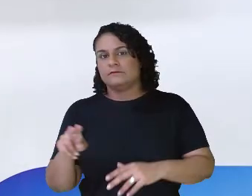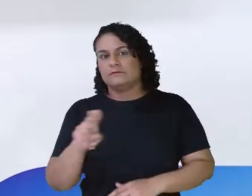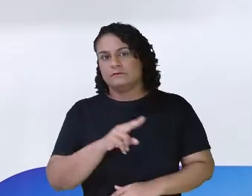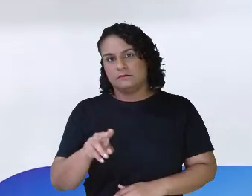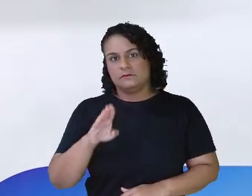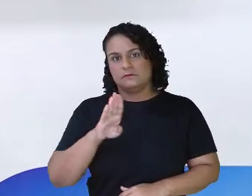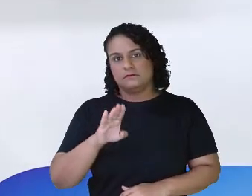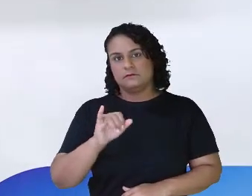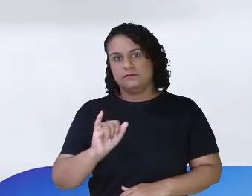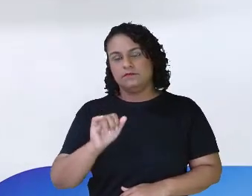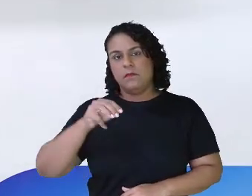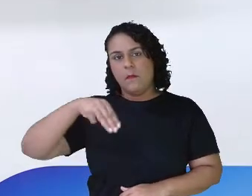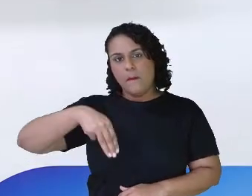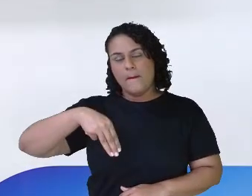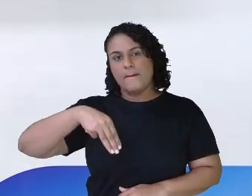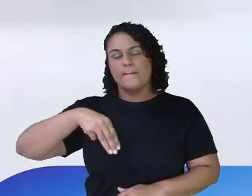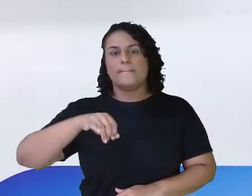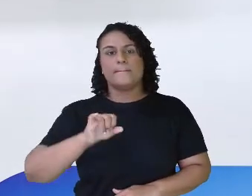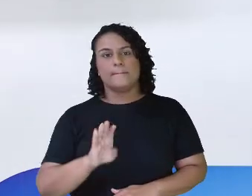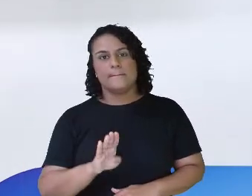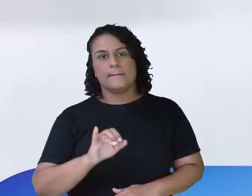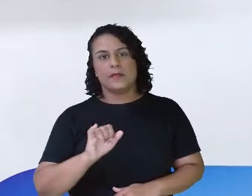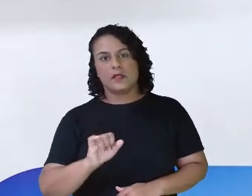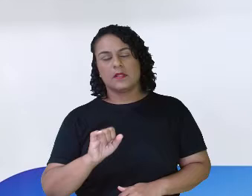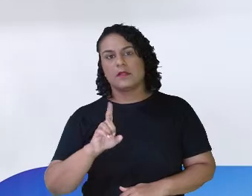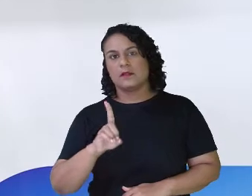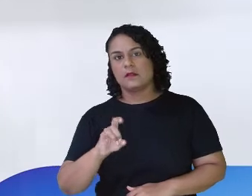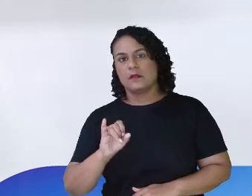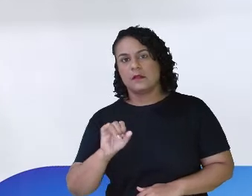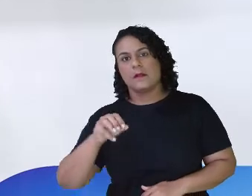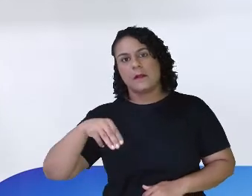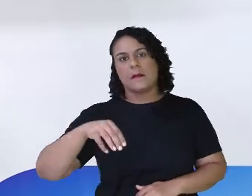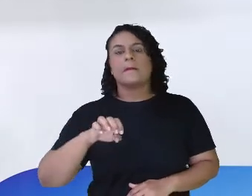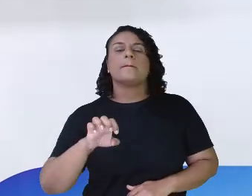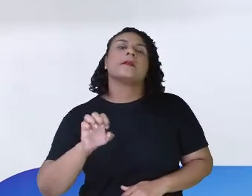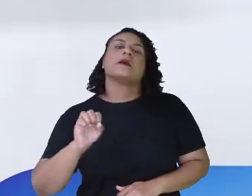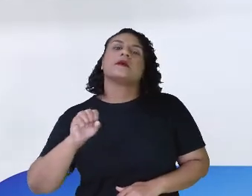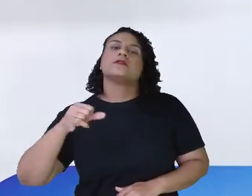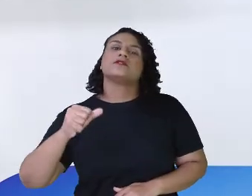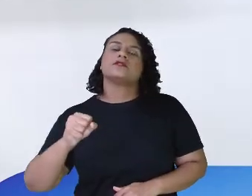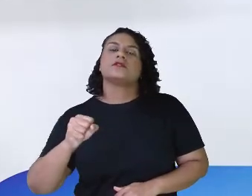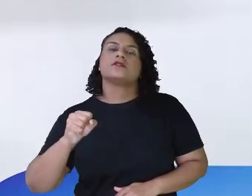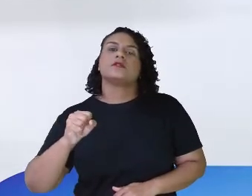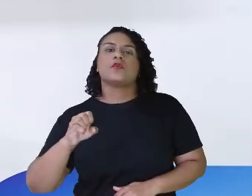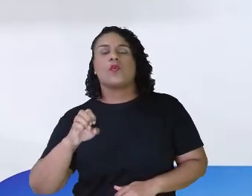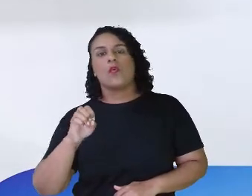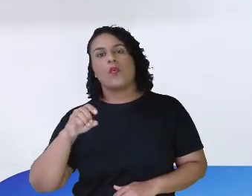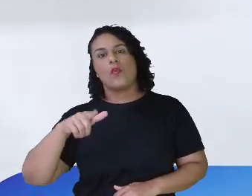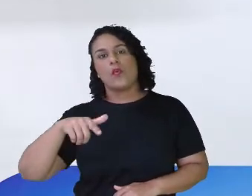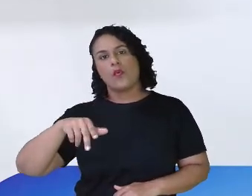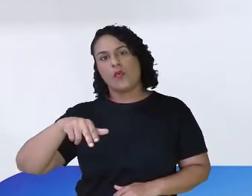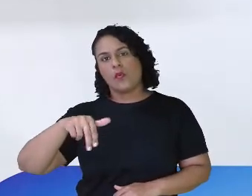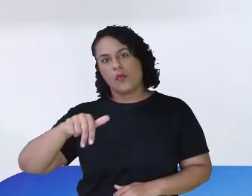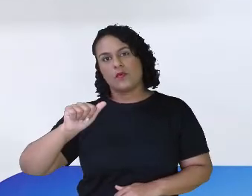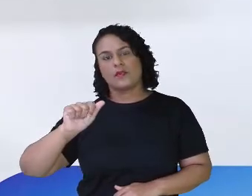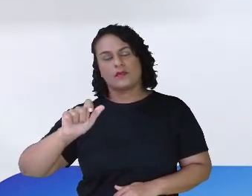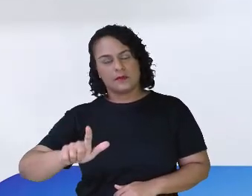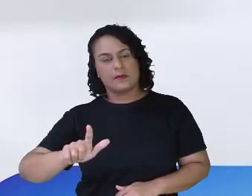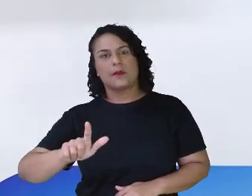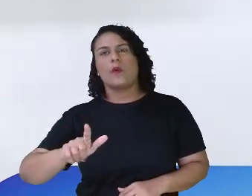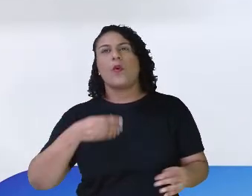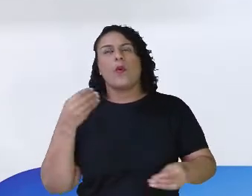de bidimensionais. Como é que eu posso representar essas figuras